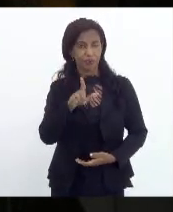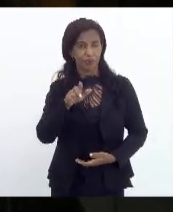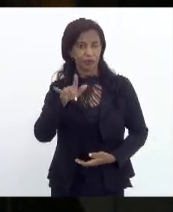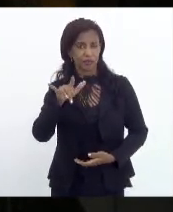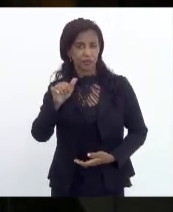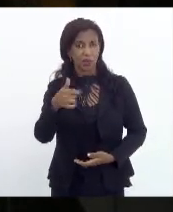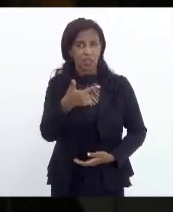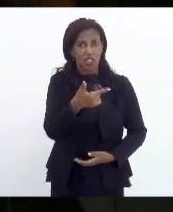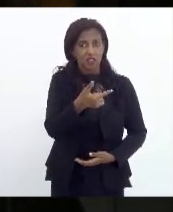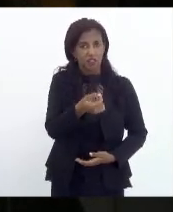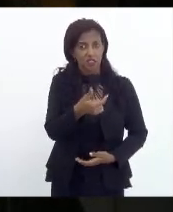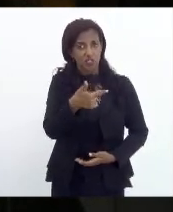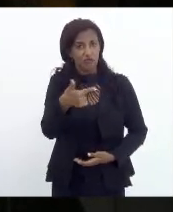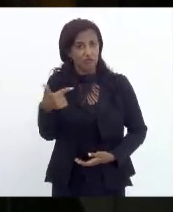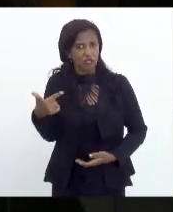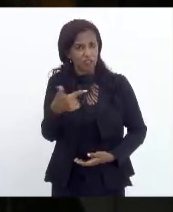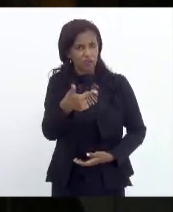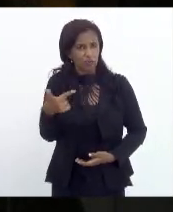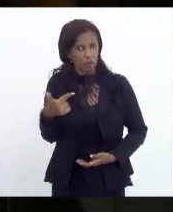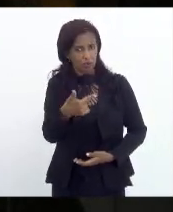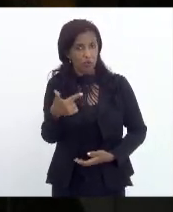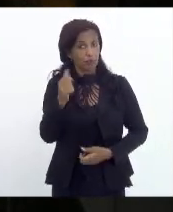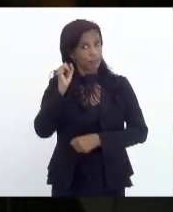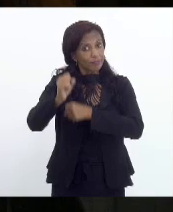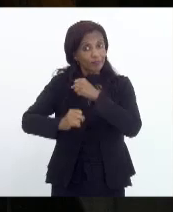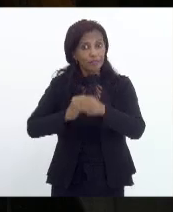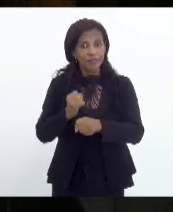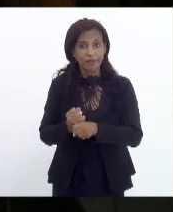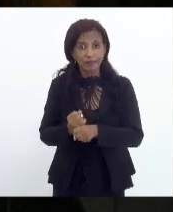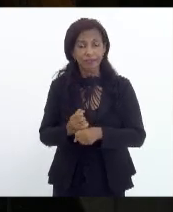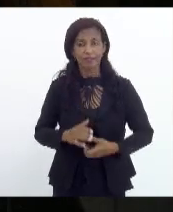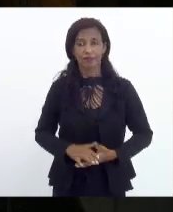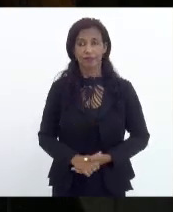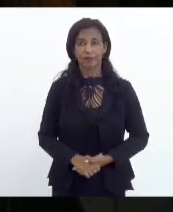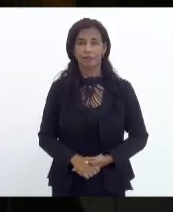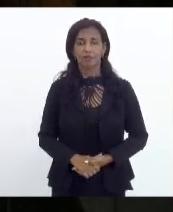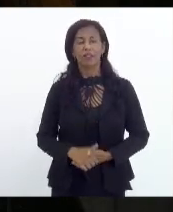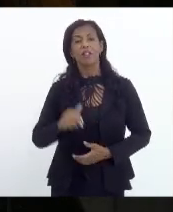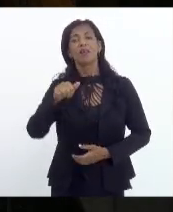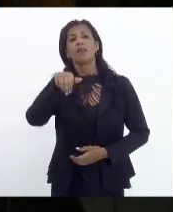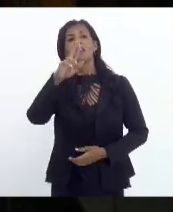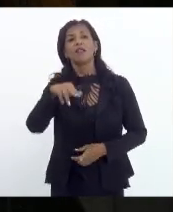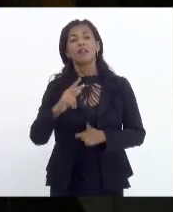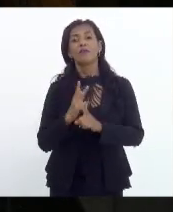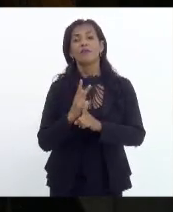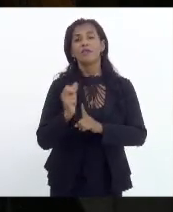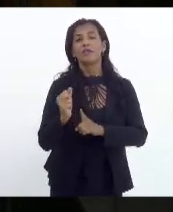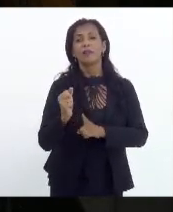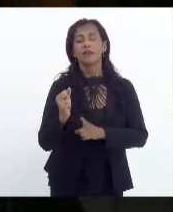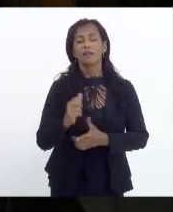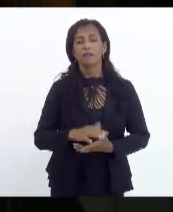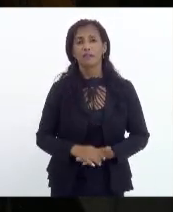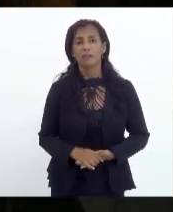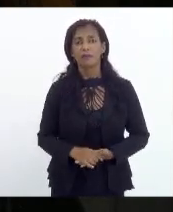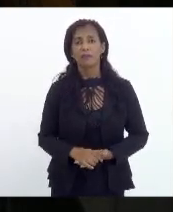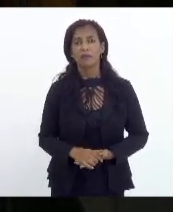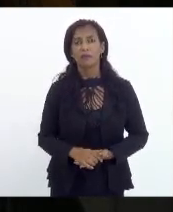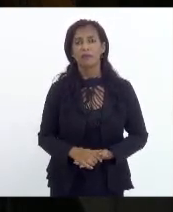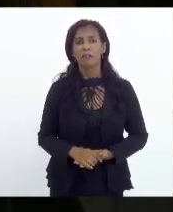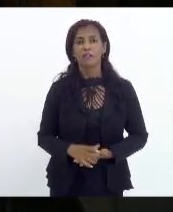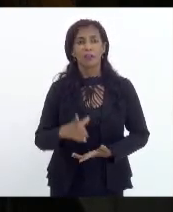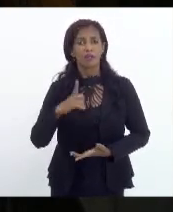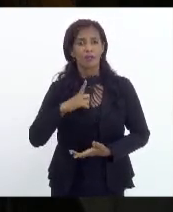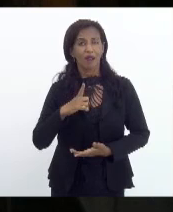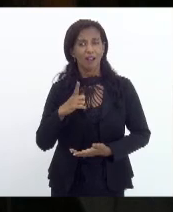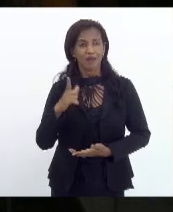Lúcia 2022 um ano que vem é de quem ganhasse as eleições vai